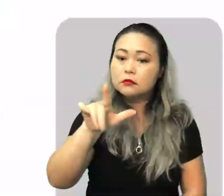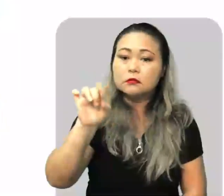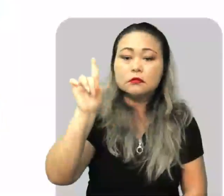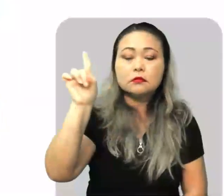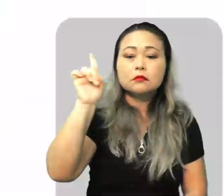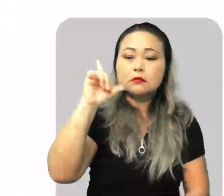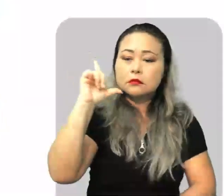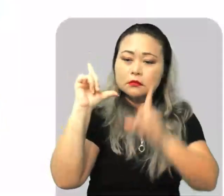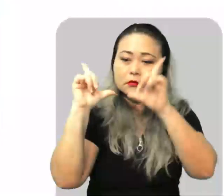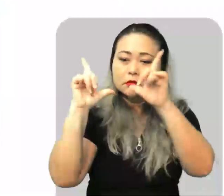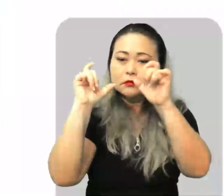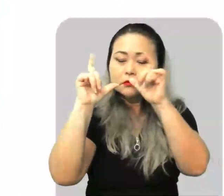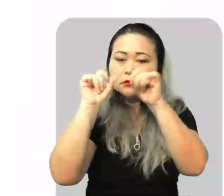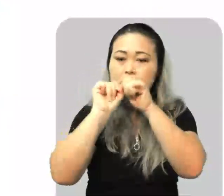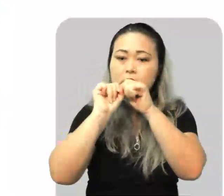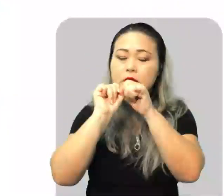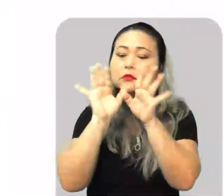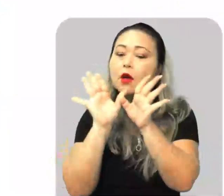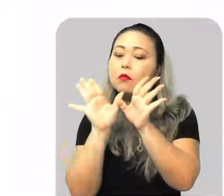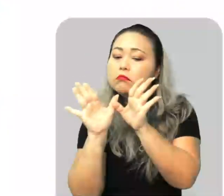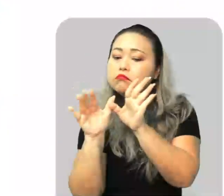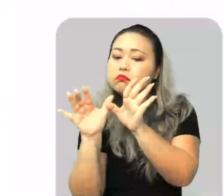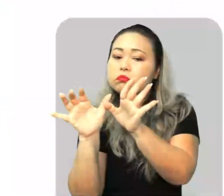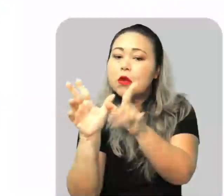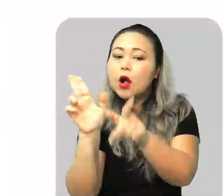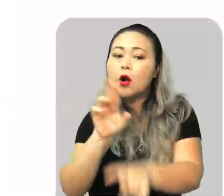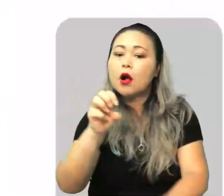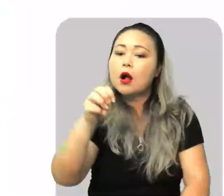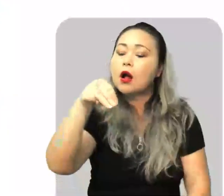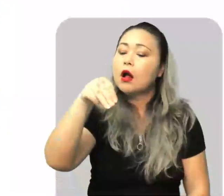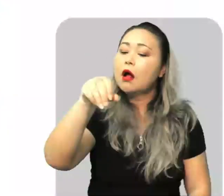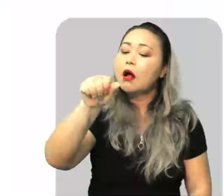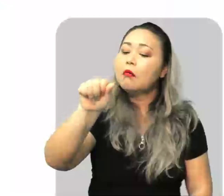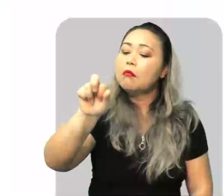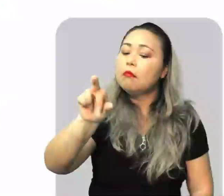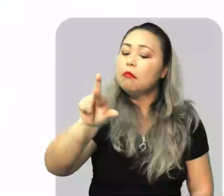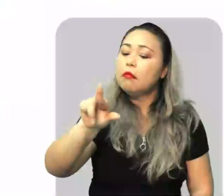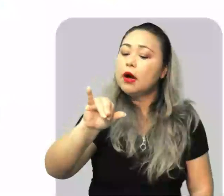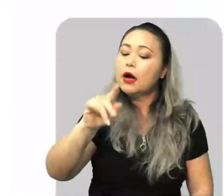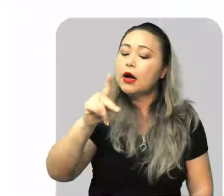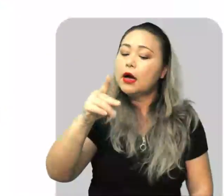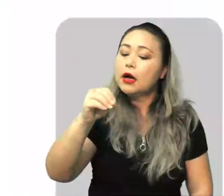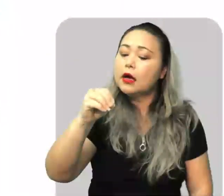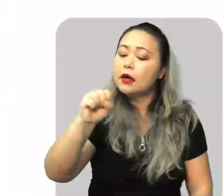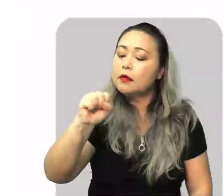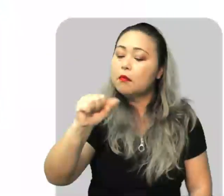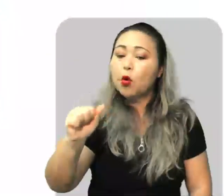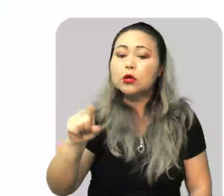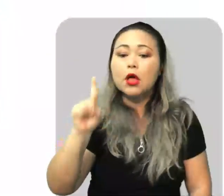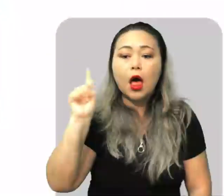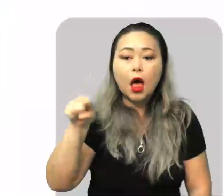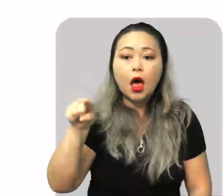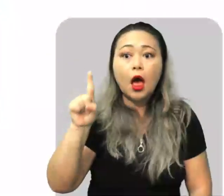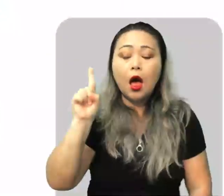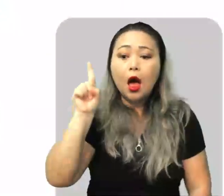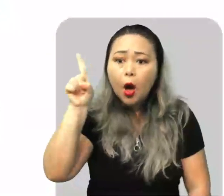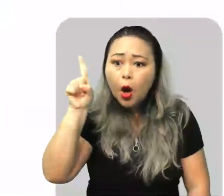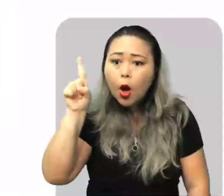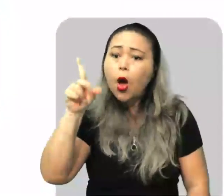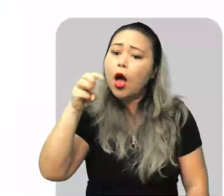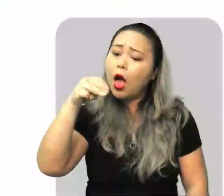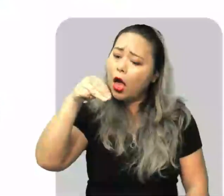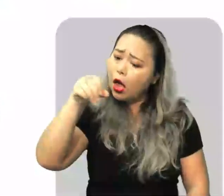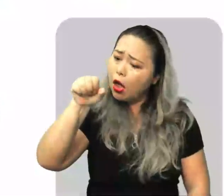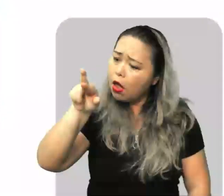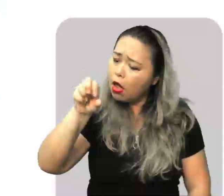aqui, ó, uma mariposa. Certo? Mariposa, prof.